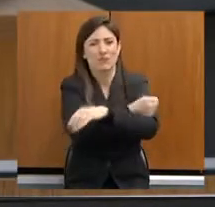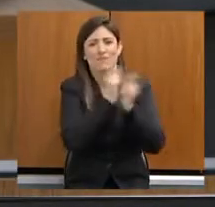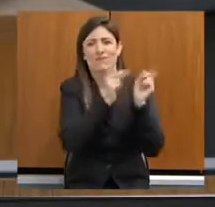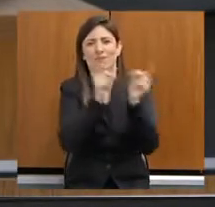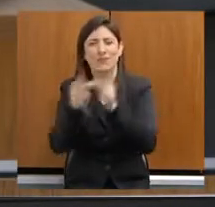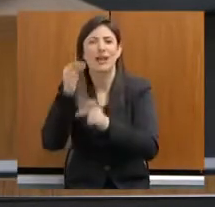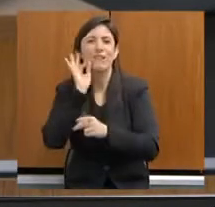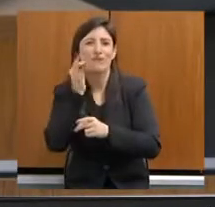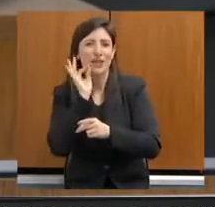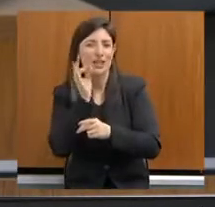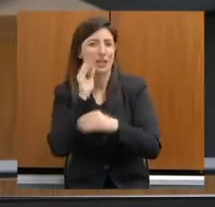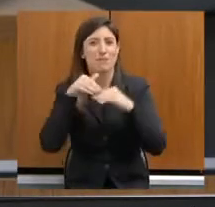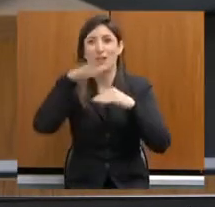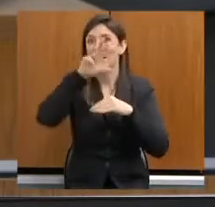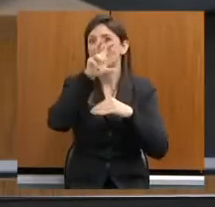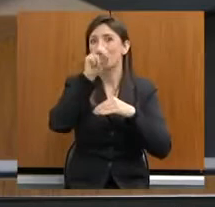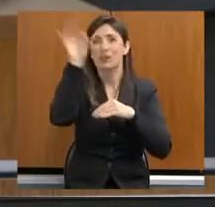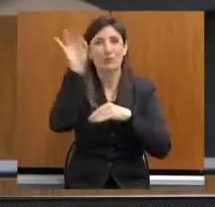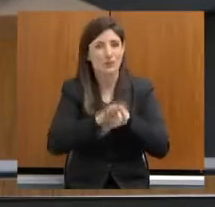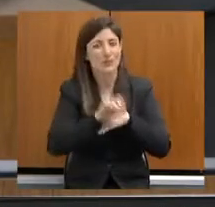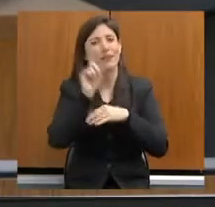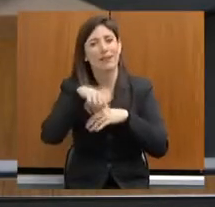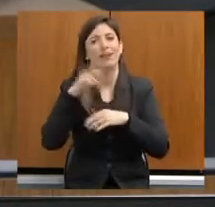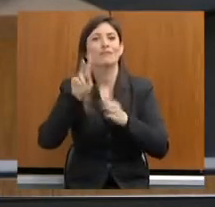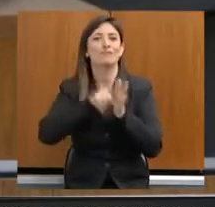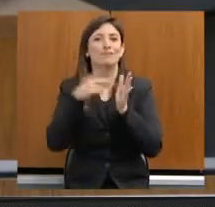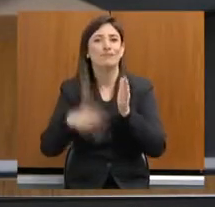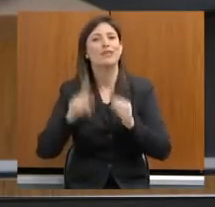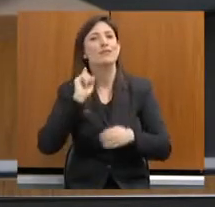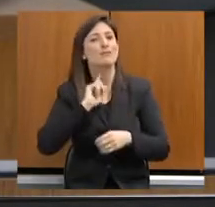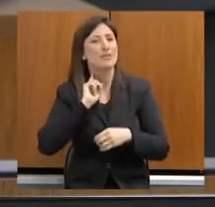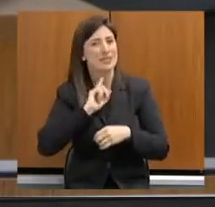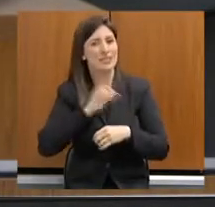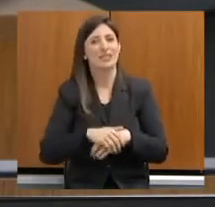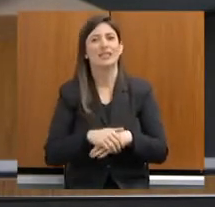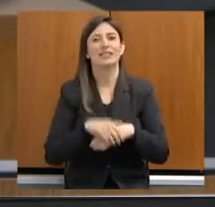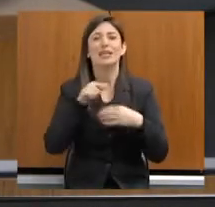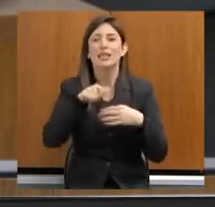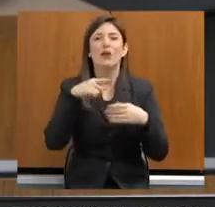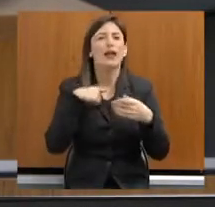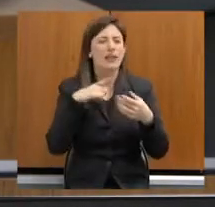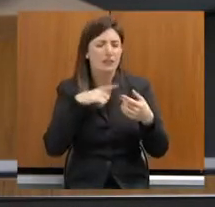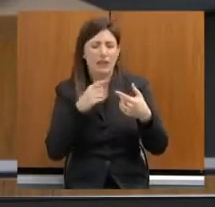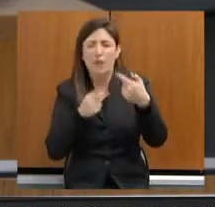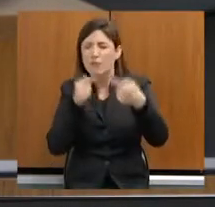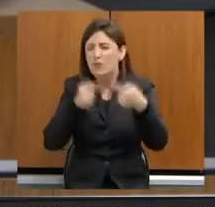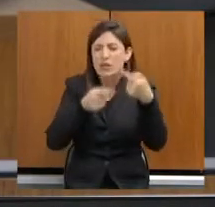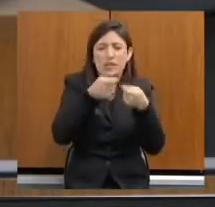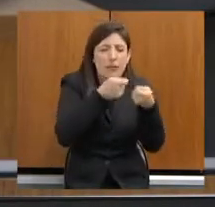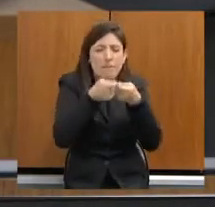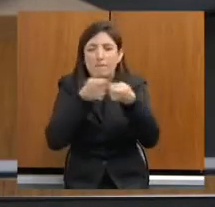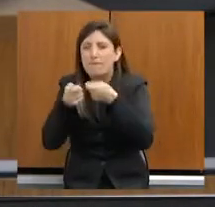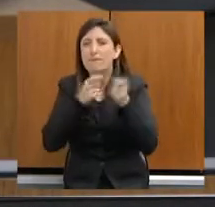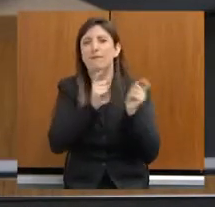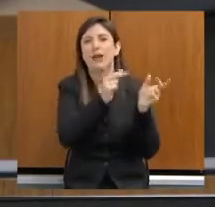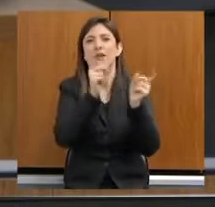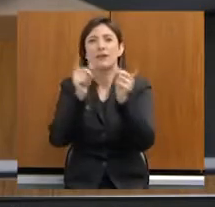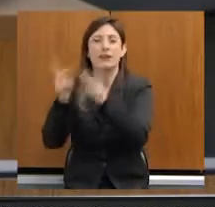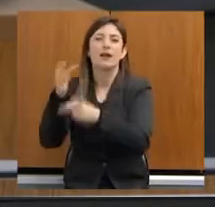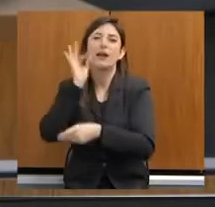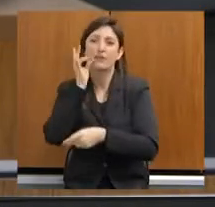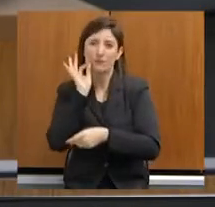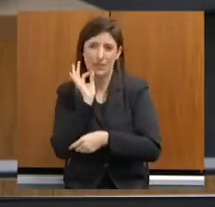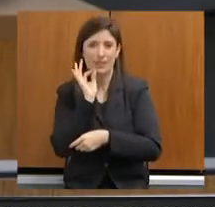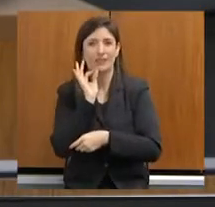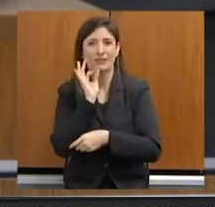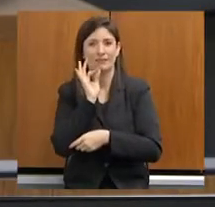exerce o protagonismo na hora da comercialização do Café da política de comercialização do café está gravado